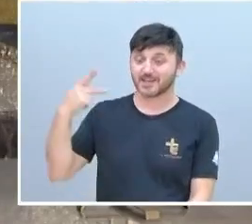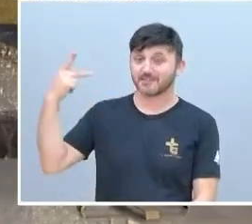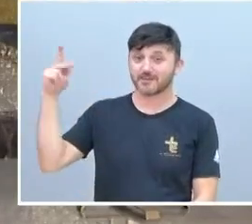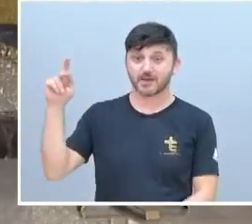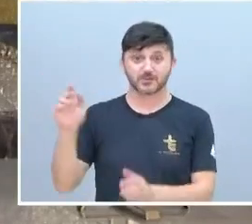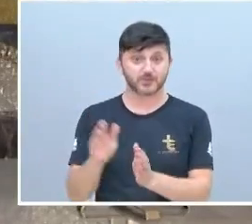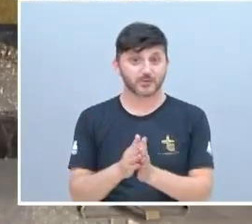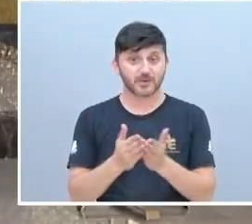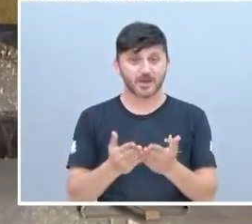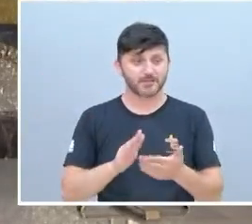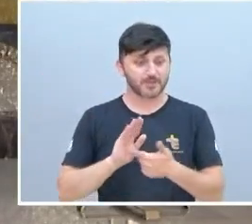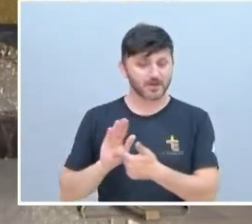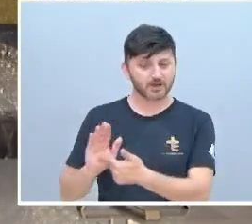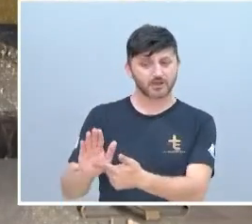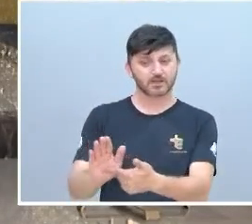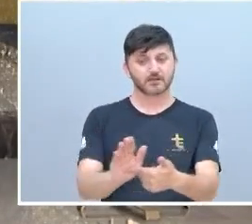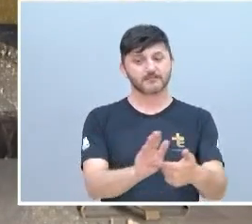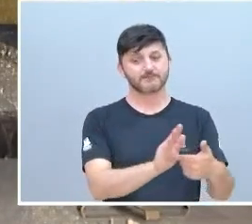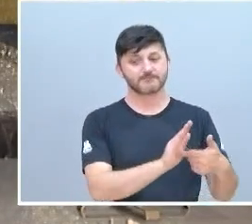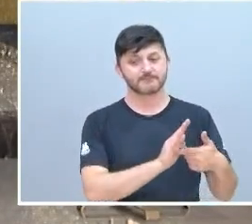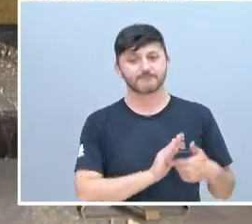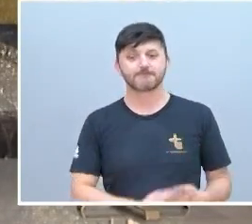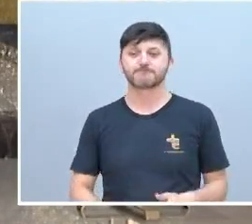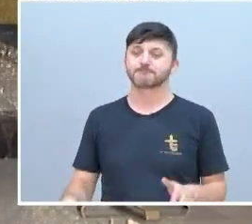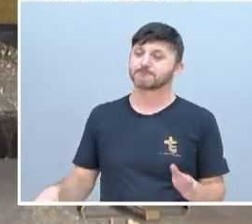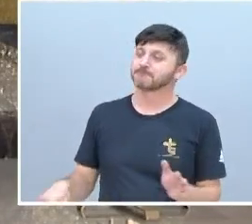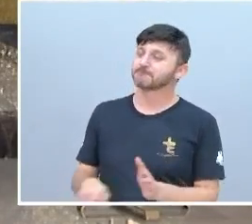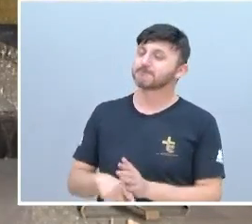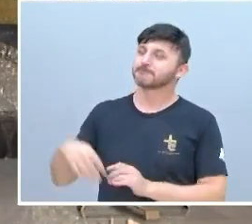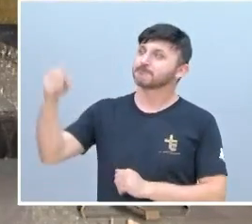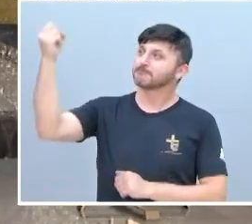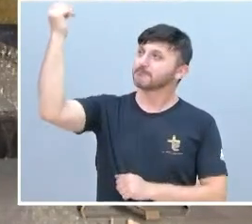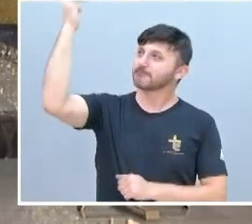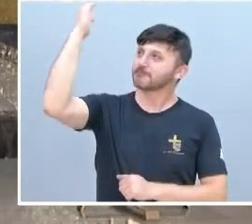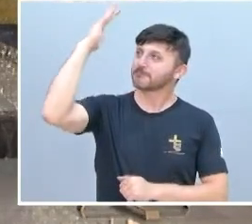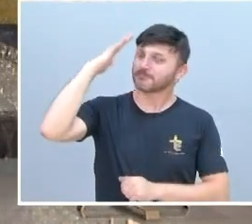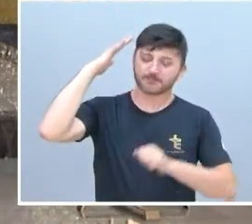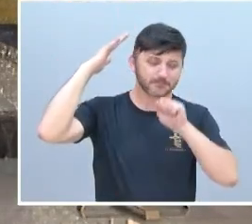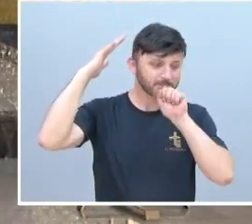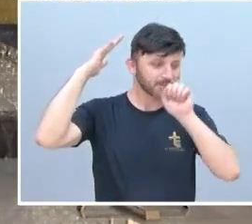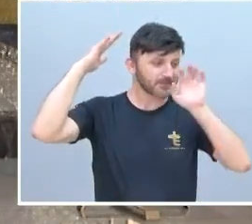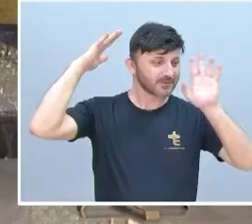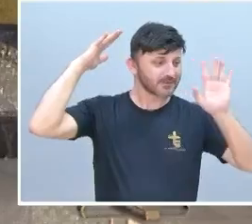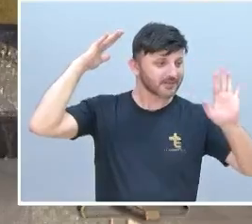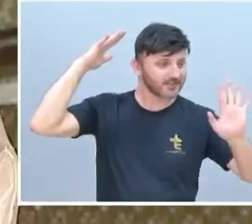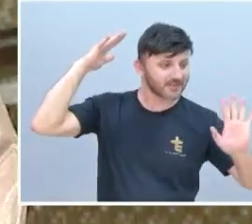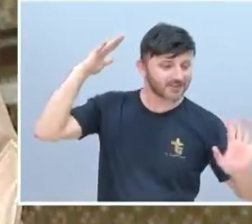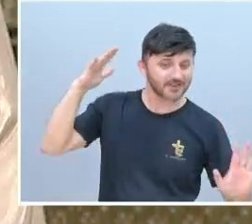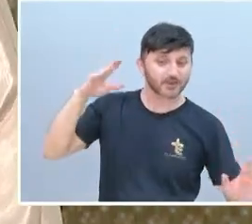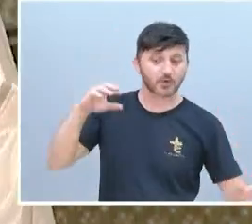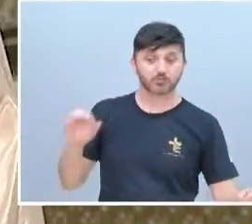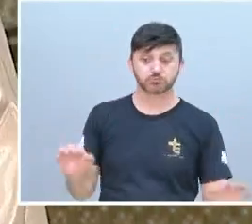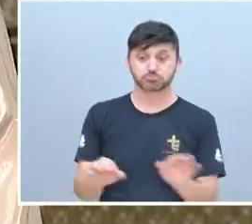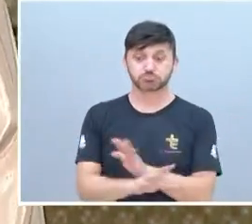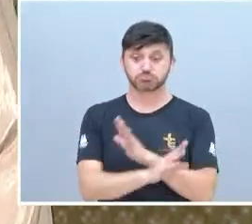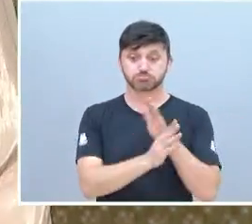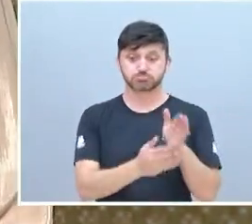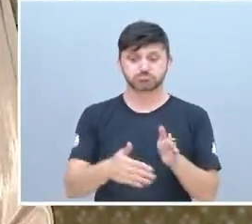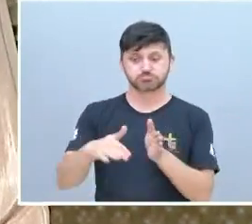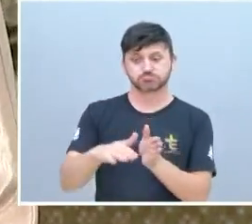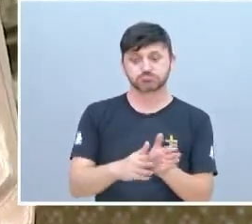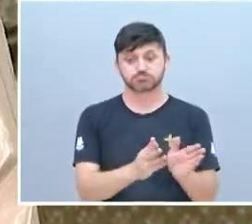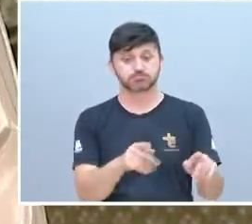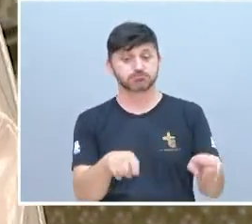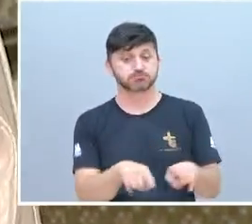acolhedor e levar tua palavra, ser canal da tua graça, completar.